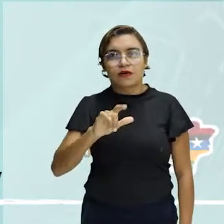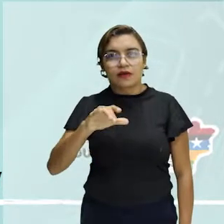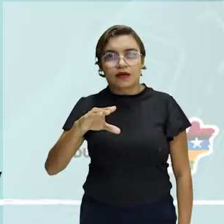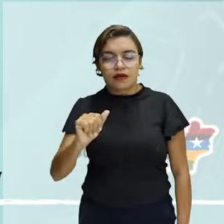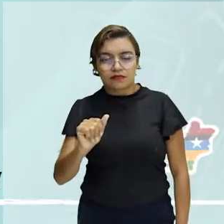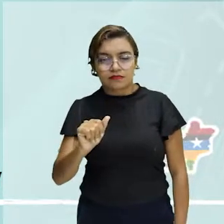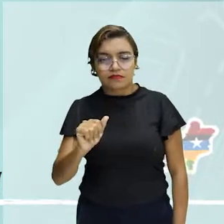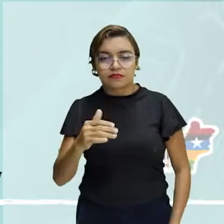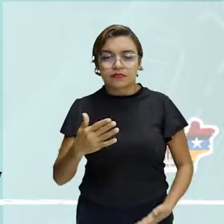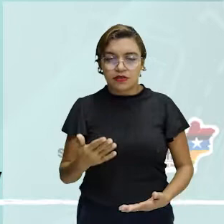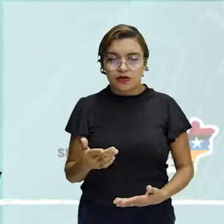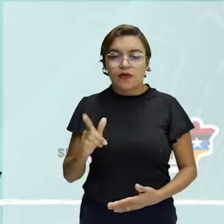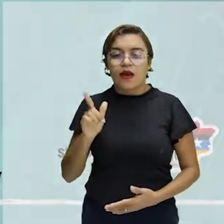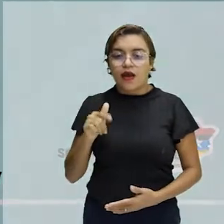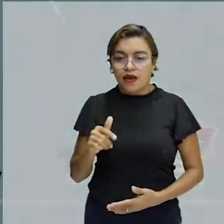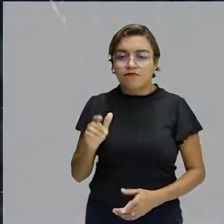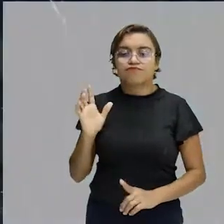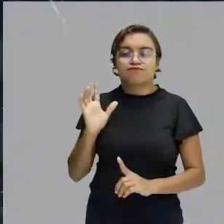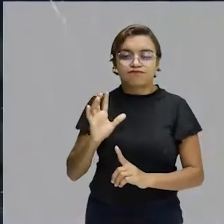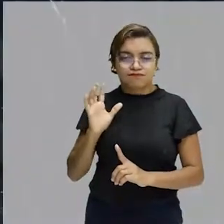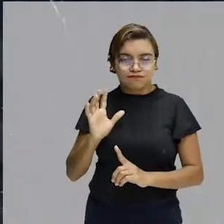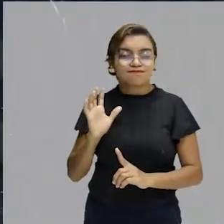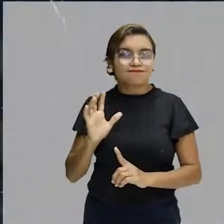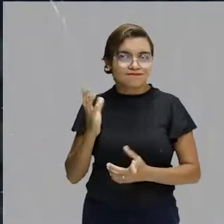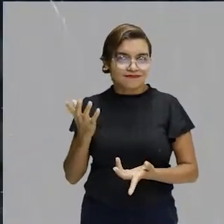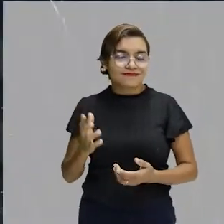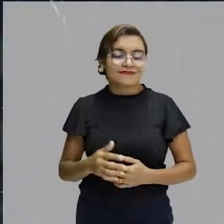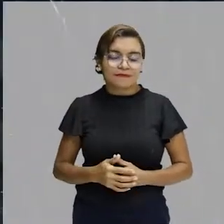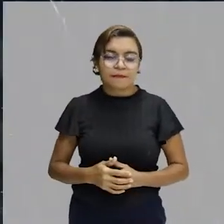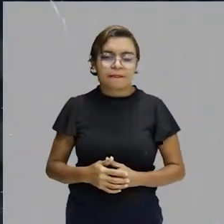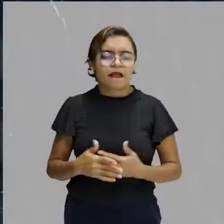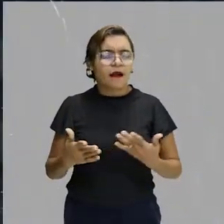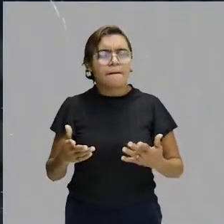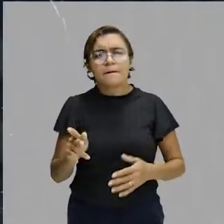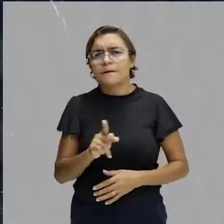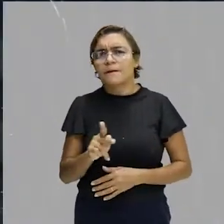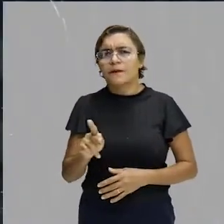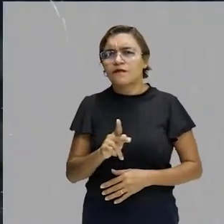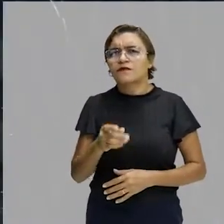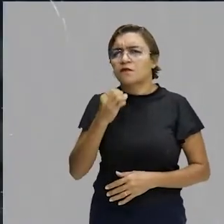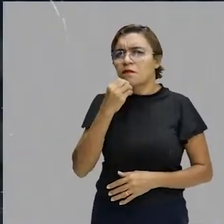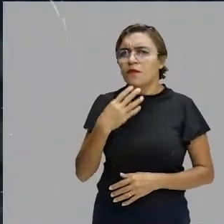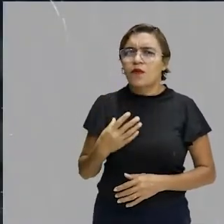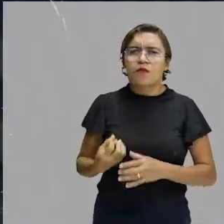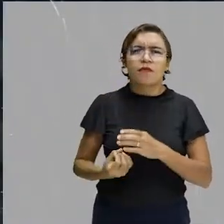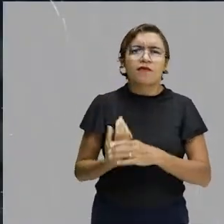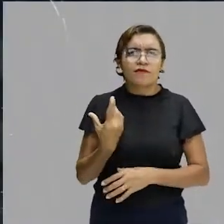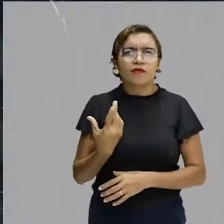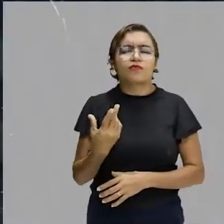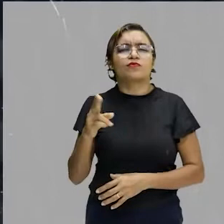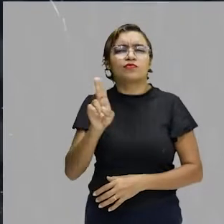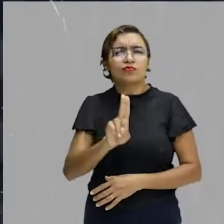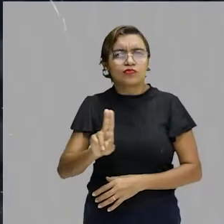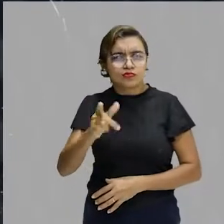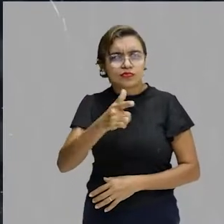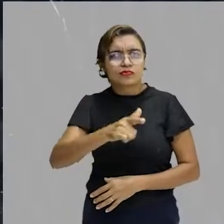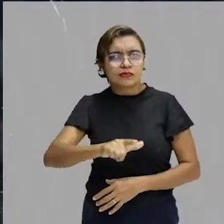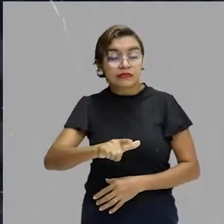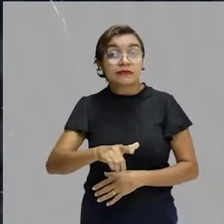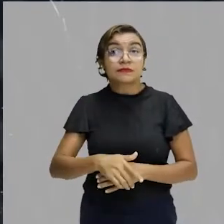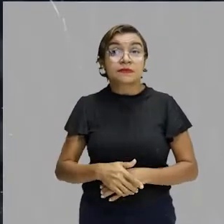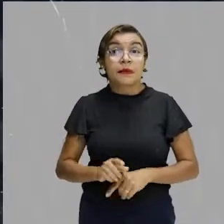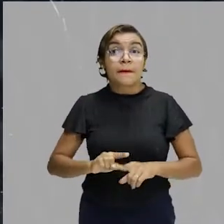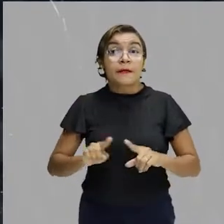elétrica advém da energia hidráulica. Mas, galera, Marcos, isso é muito bom, é uma fonte renovável de energia. É, galera,